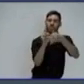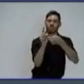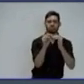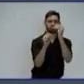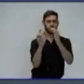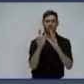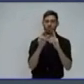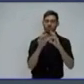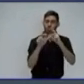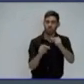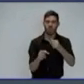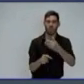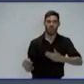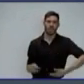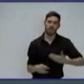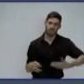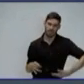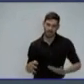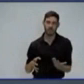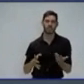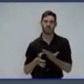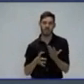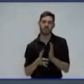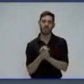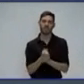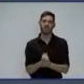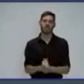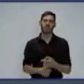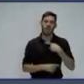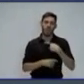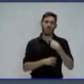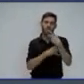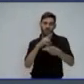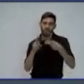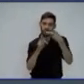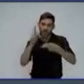os servidores. Eu passo a comentar